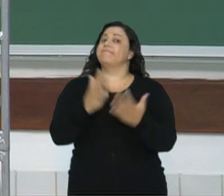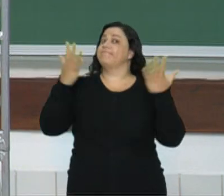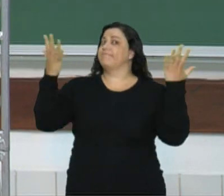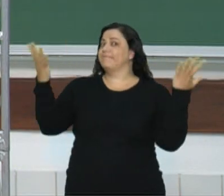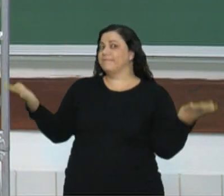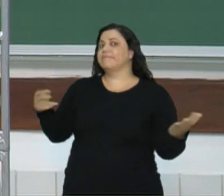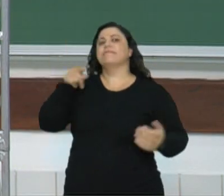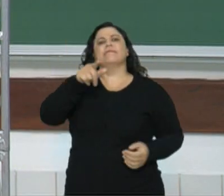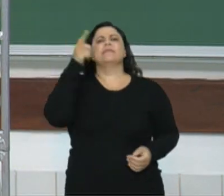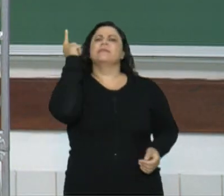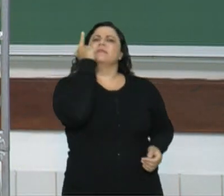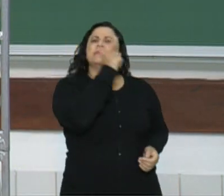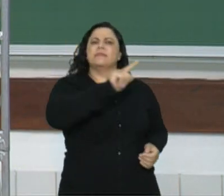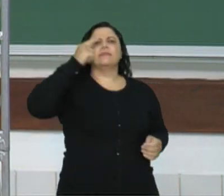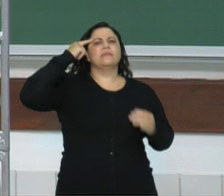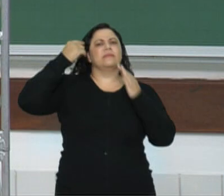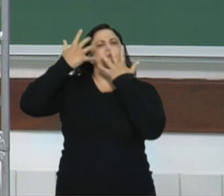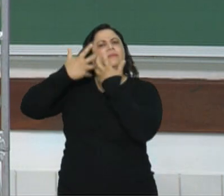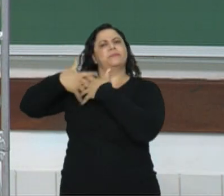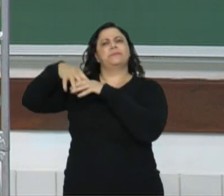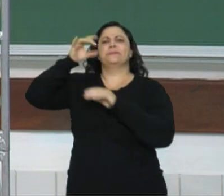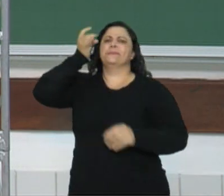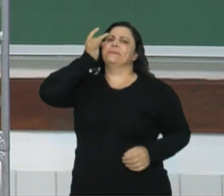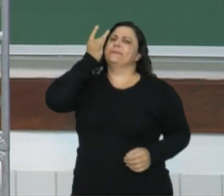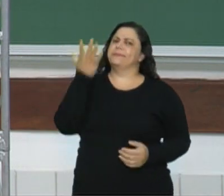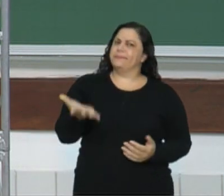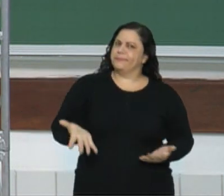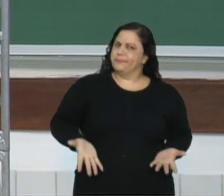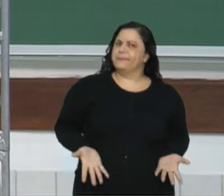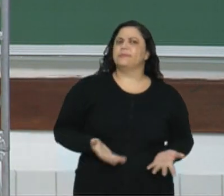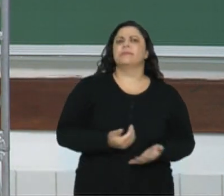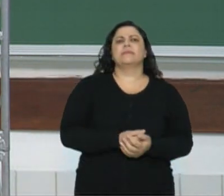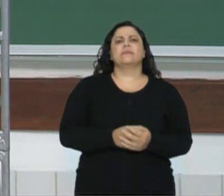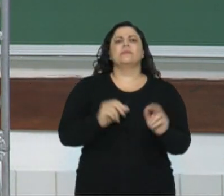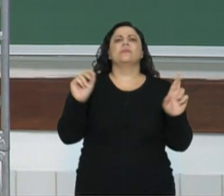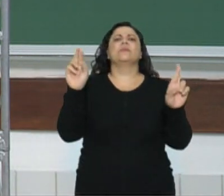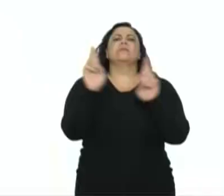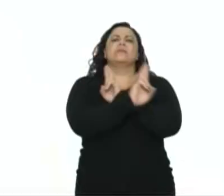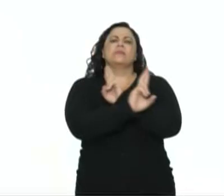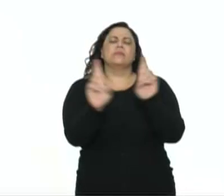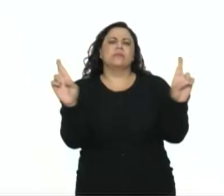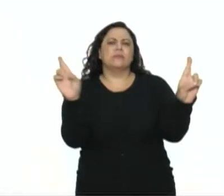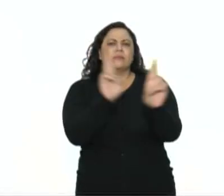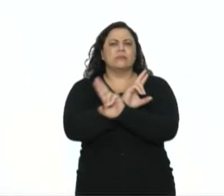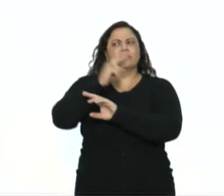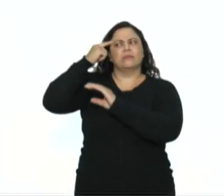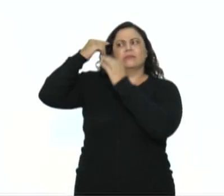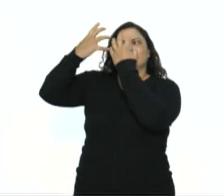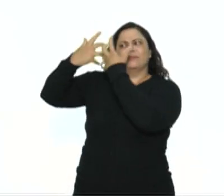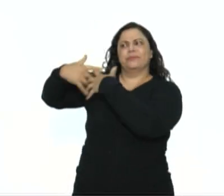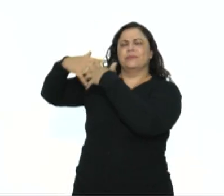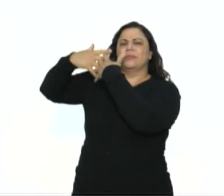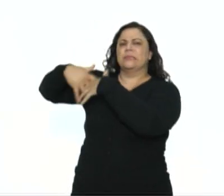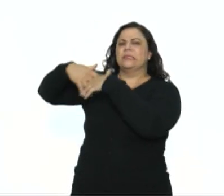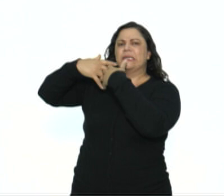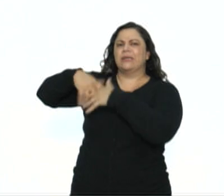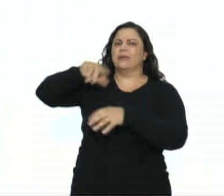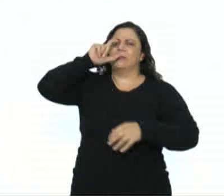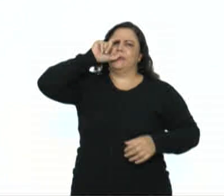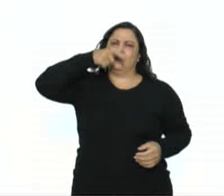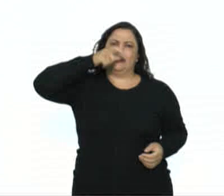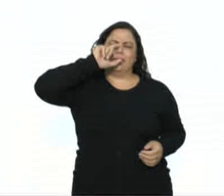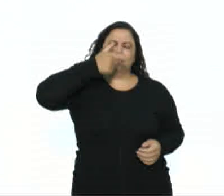Então, conseguiu refletir? Essa é fácil, né? Qual a relação entre o racionalismo de Descartes e a